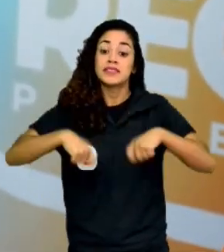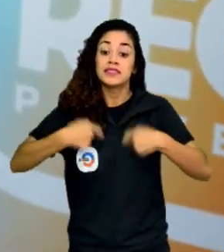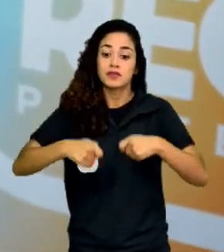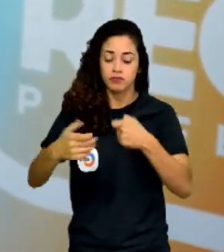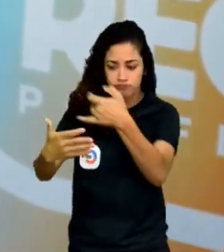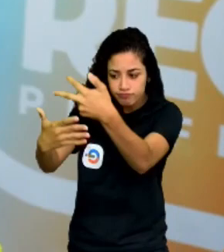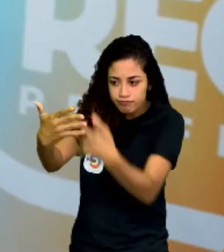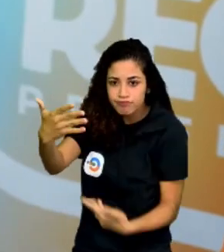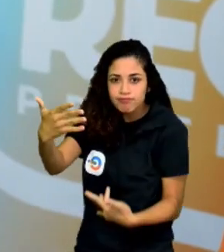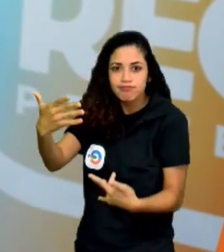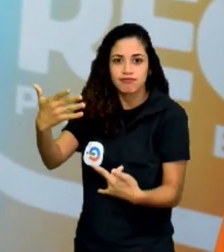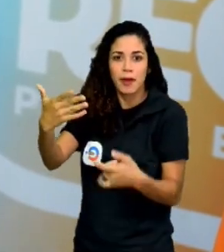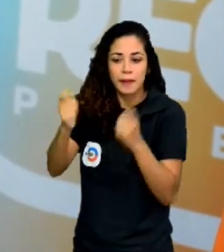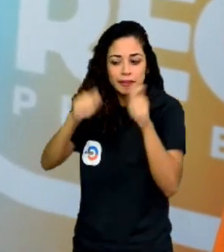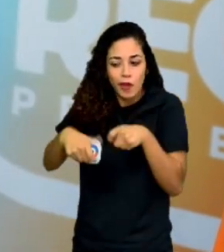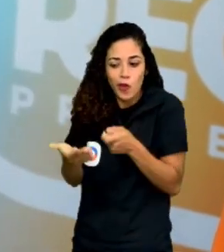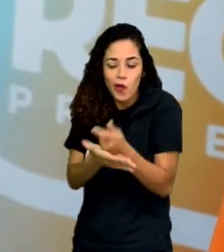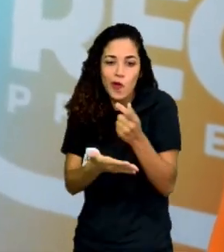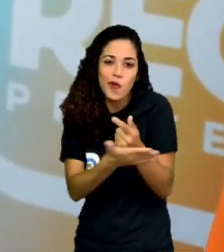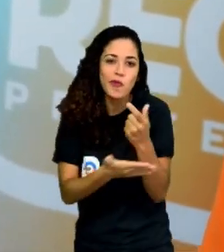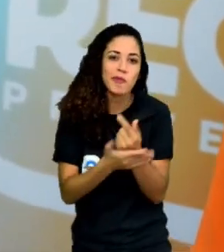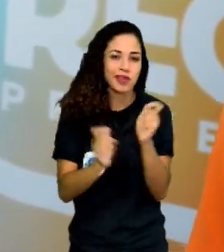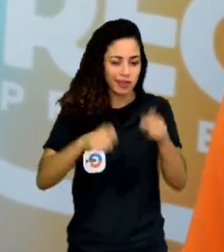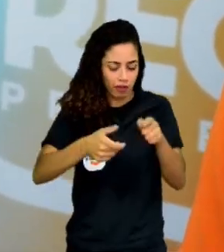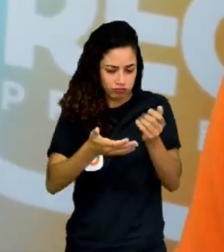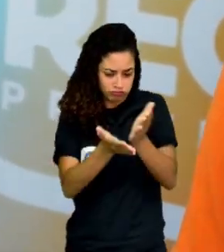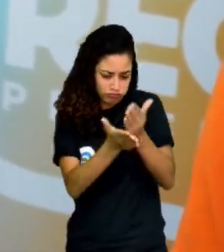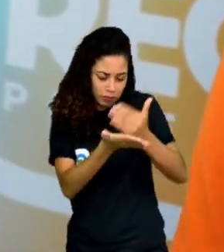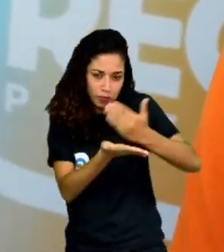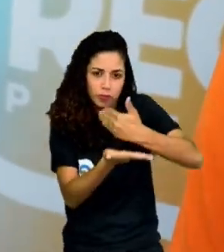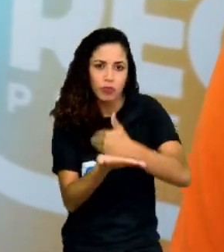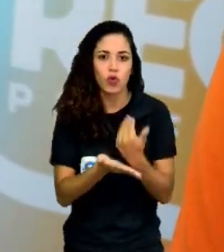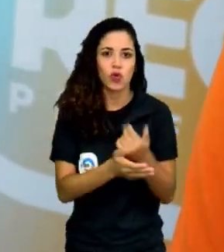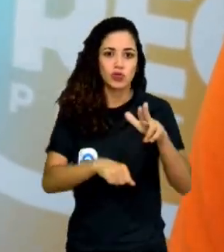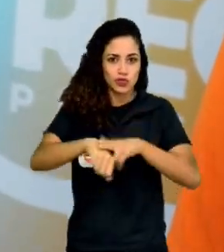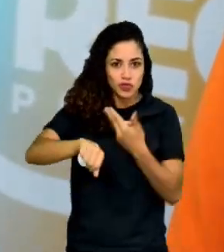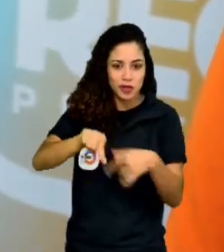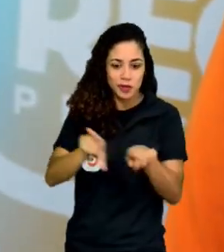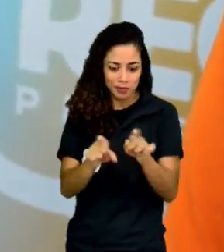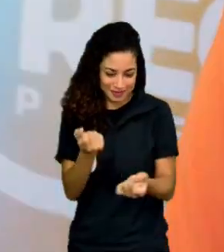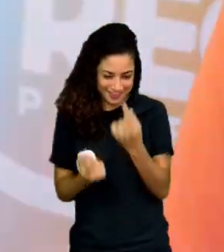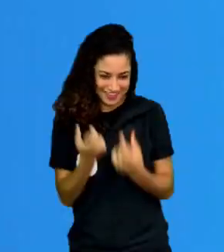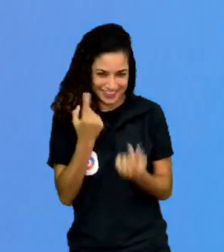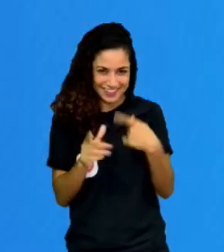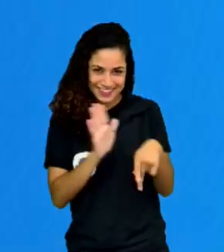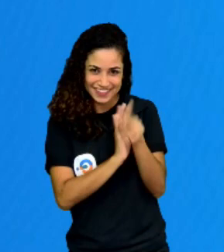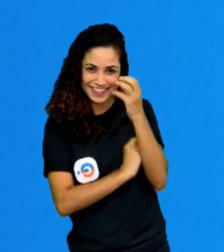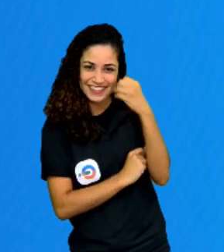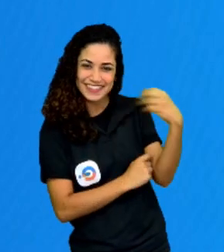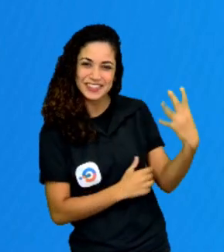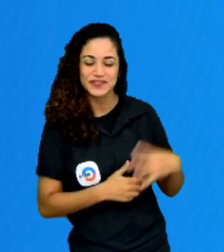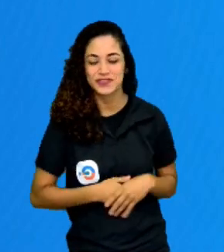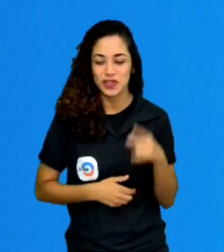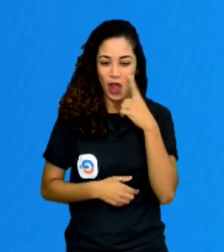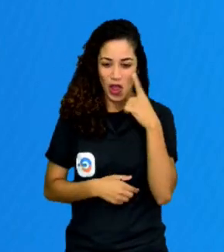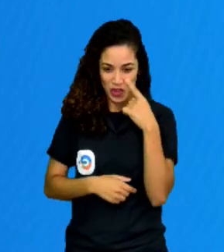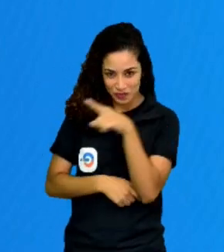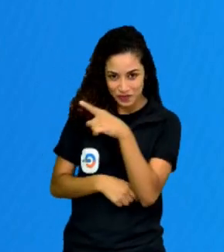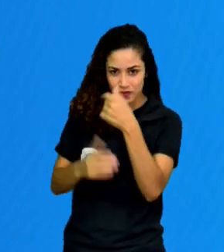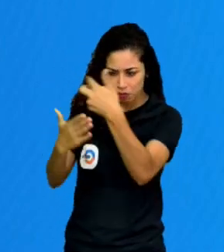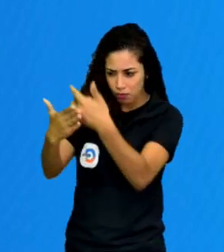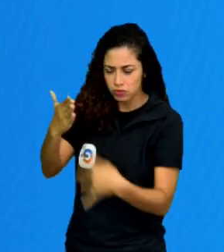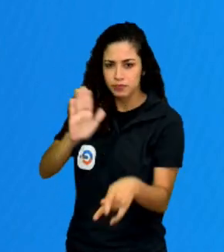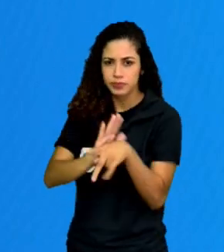de compras, pois preciso fazer um bolo de chocolate e pipoca para essa viagem. Ingredientes para o bolo